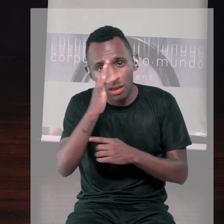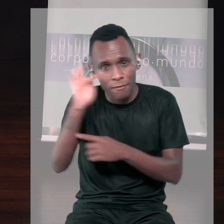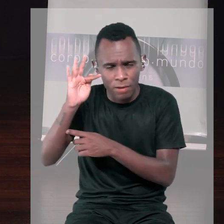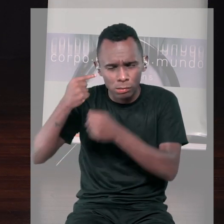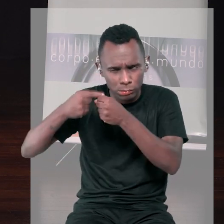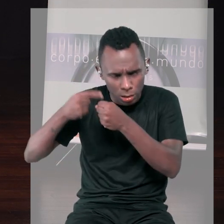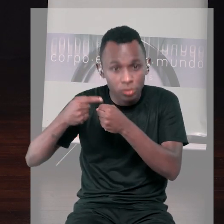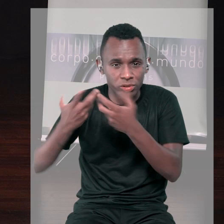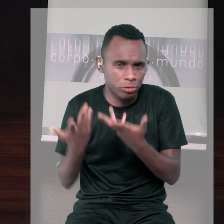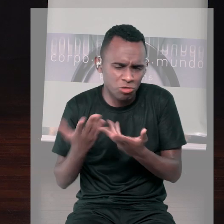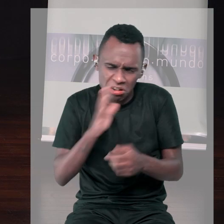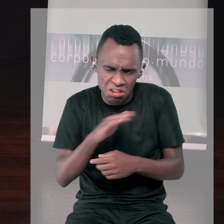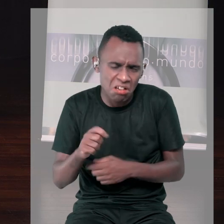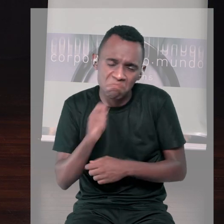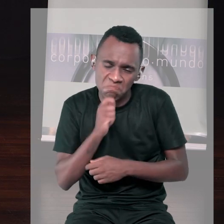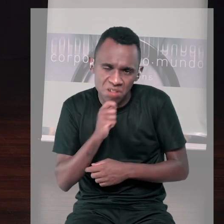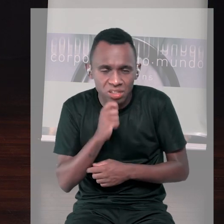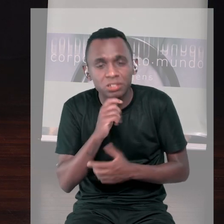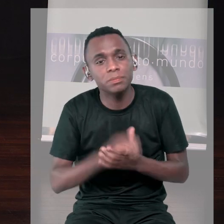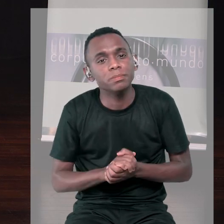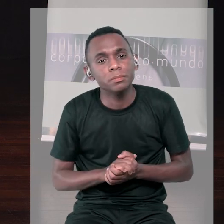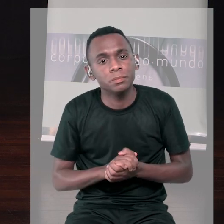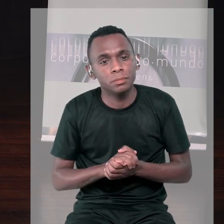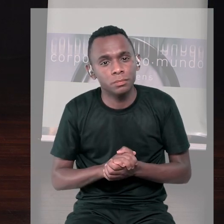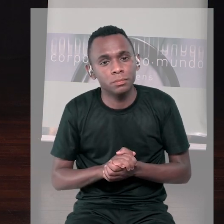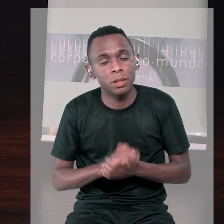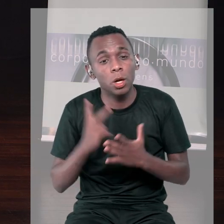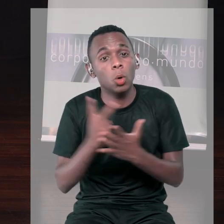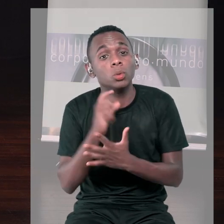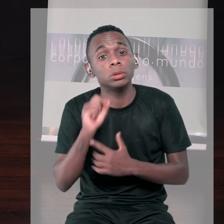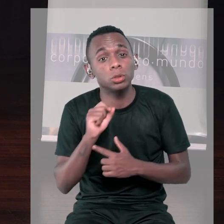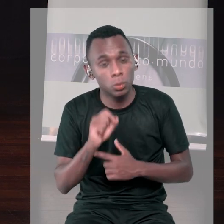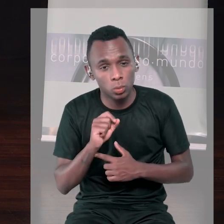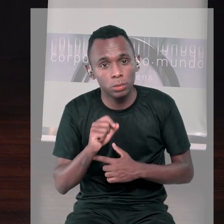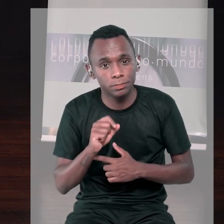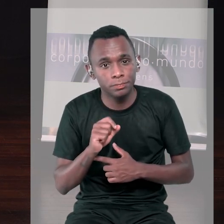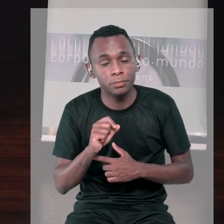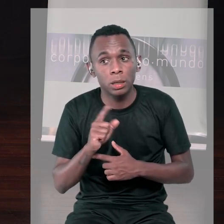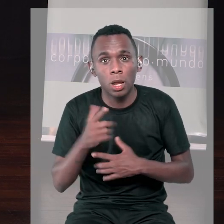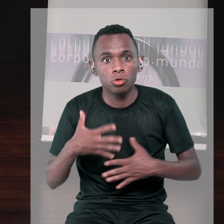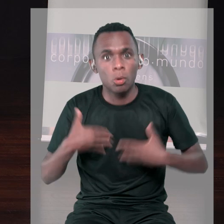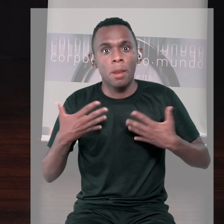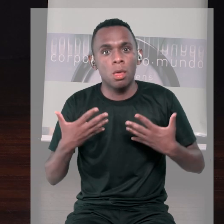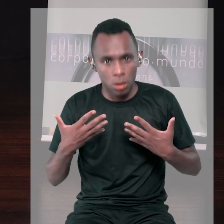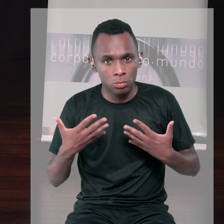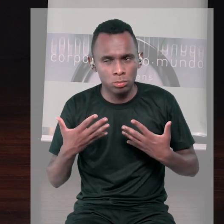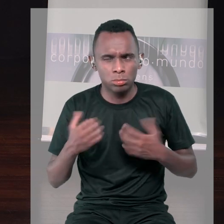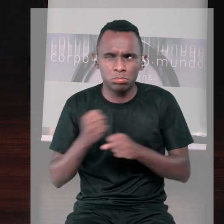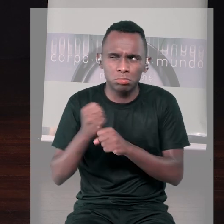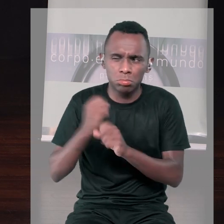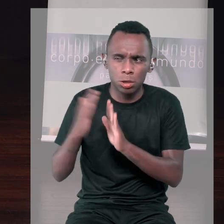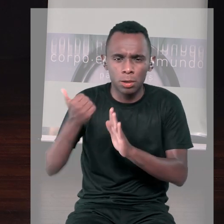ocorreu, era uma criança ainda, que ocorria todos os anos, e que ela foi surpreendida então, em